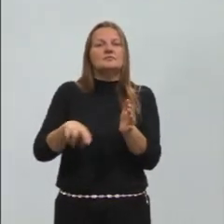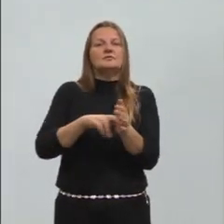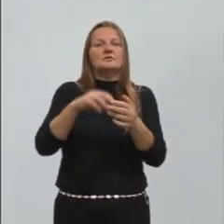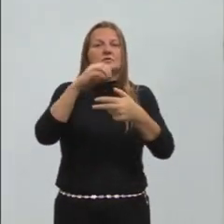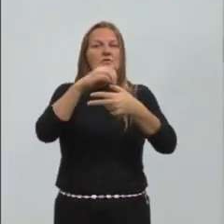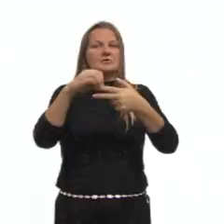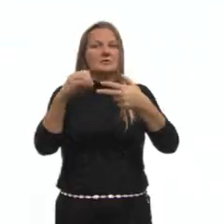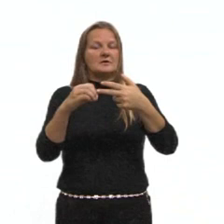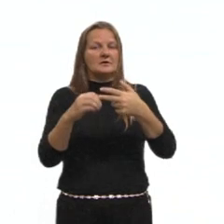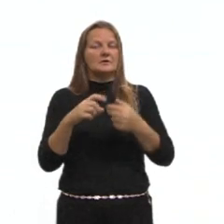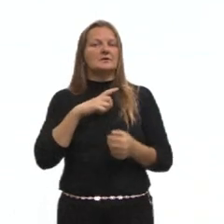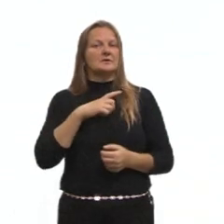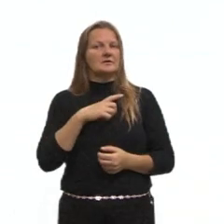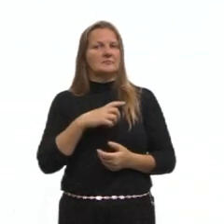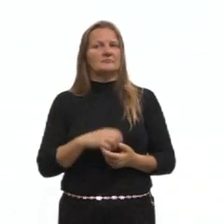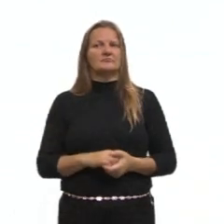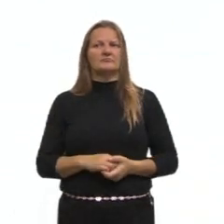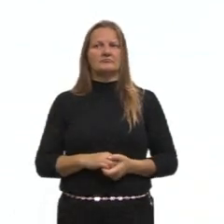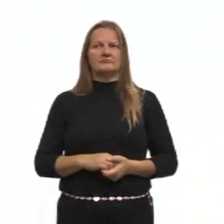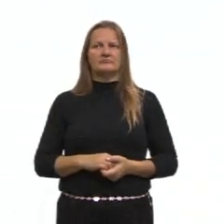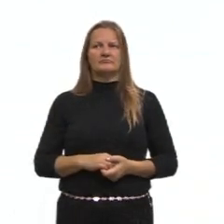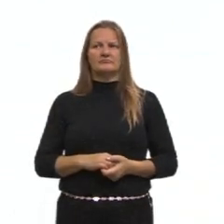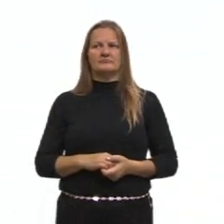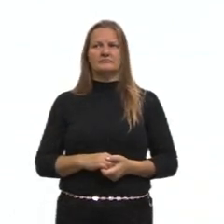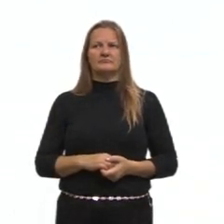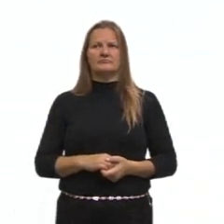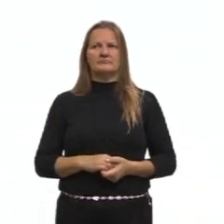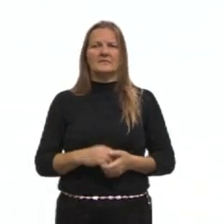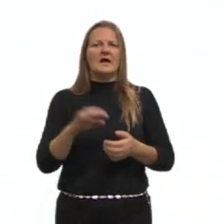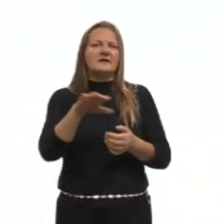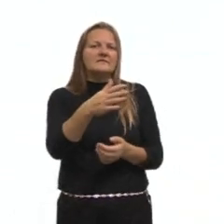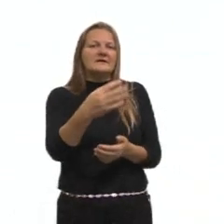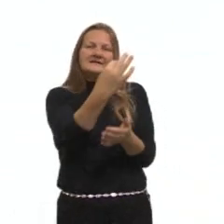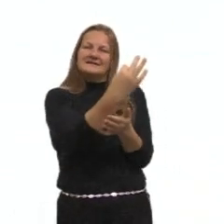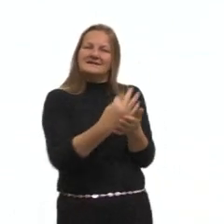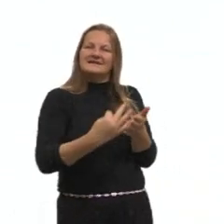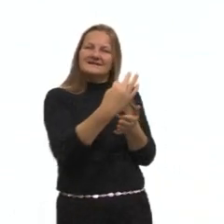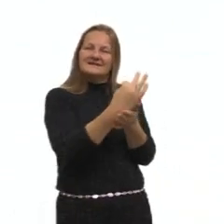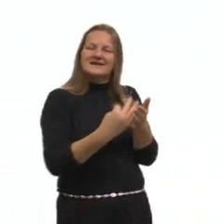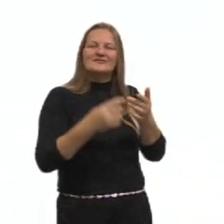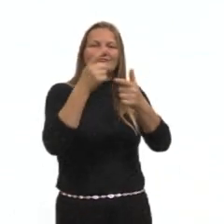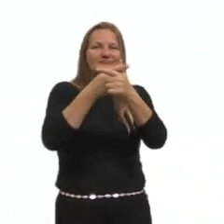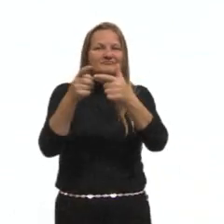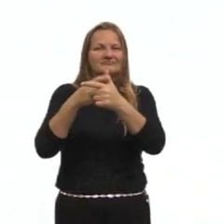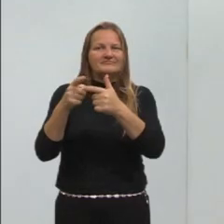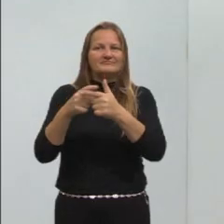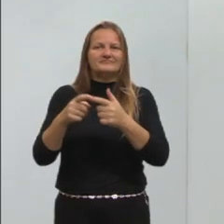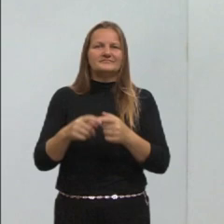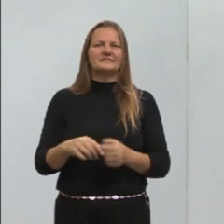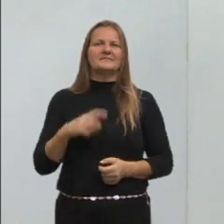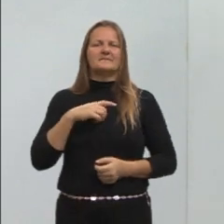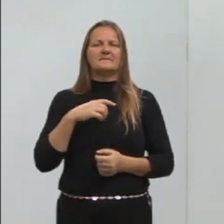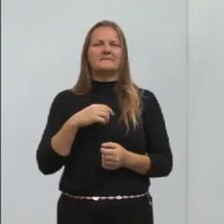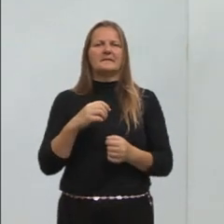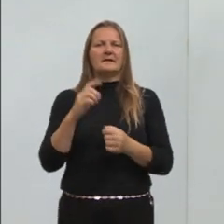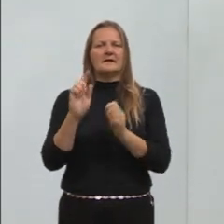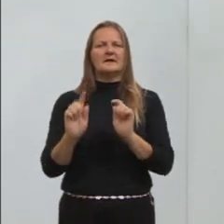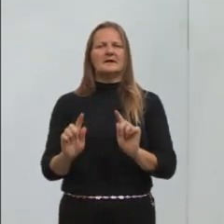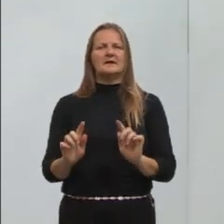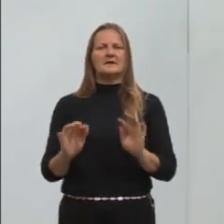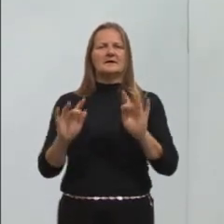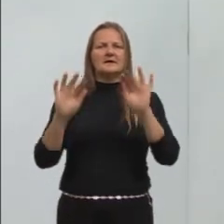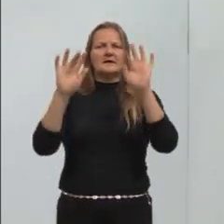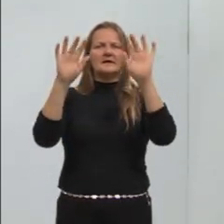enunciado das questões né traz aquele textinho enunciando fala do problemática das emissões de gases